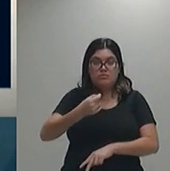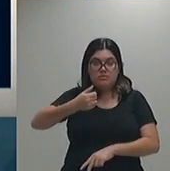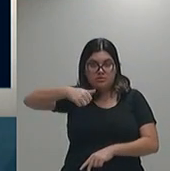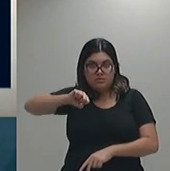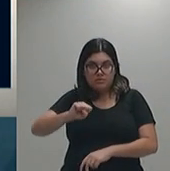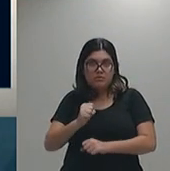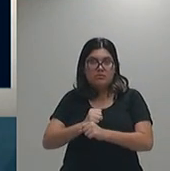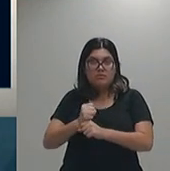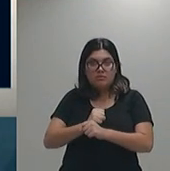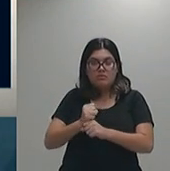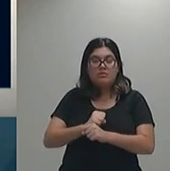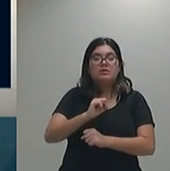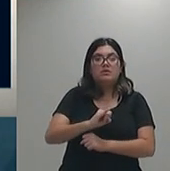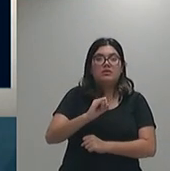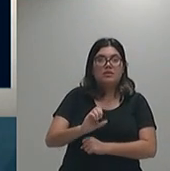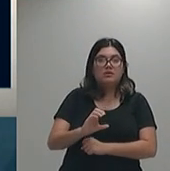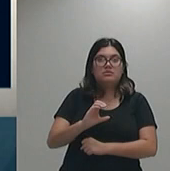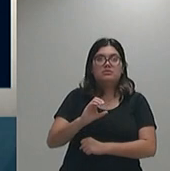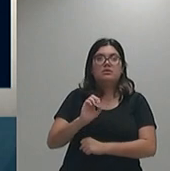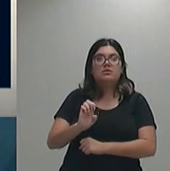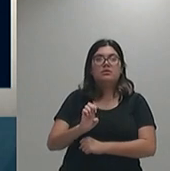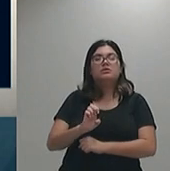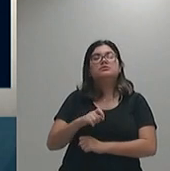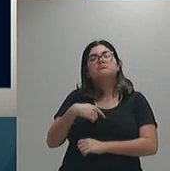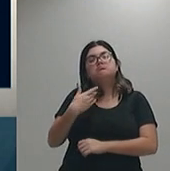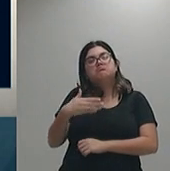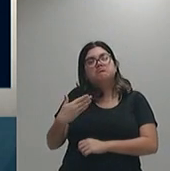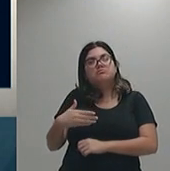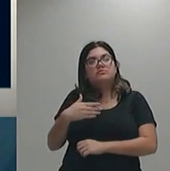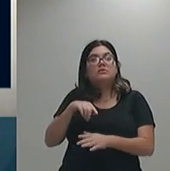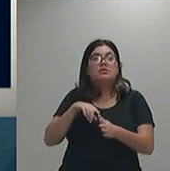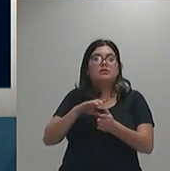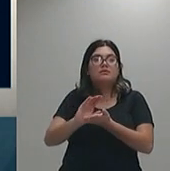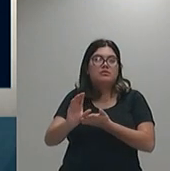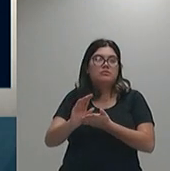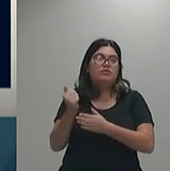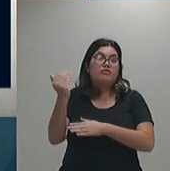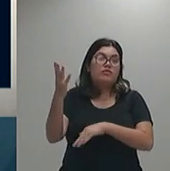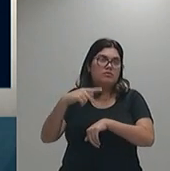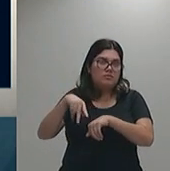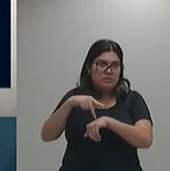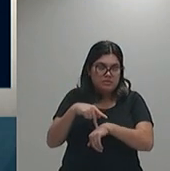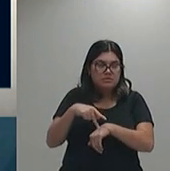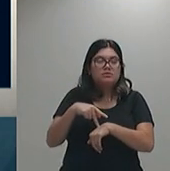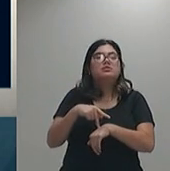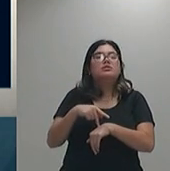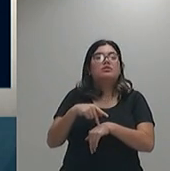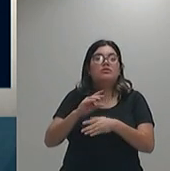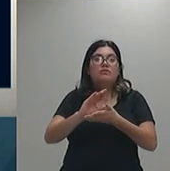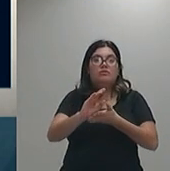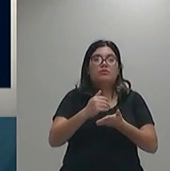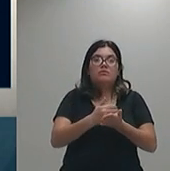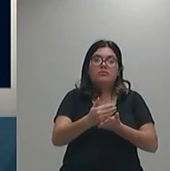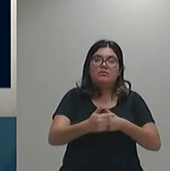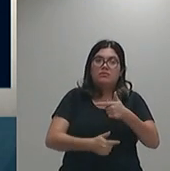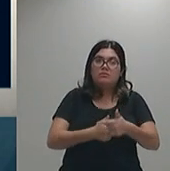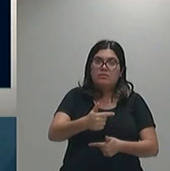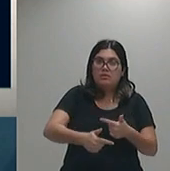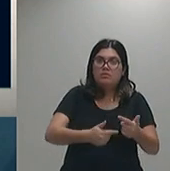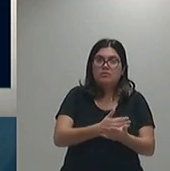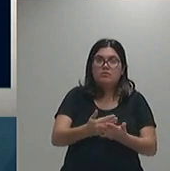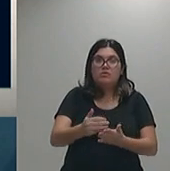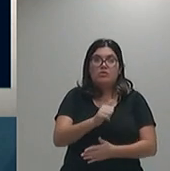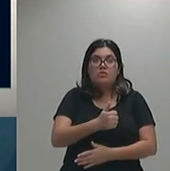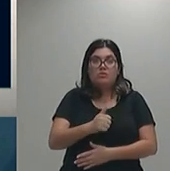s&f tal e investimento no exterior fundo cujo início das atividades Deus em 1126